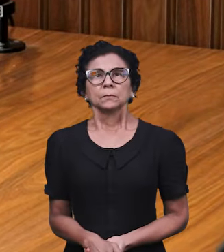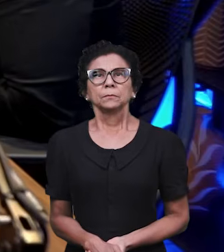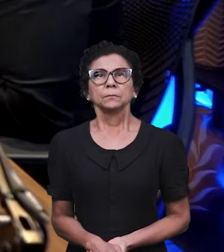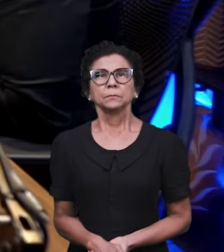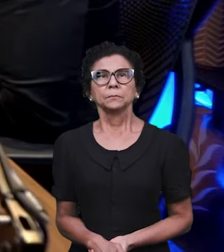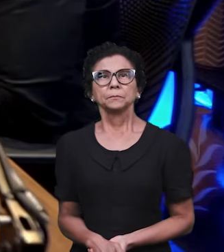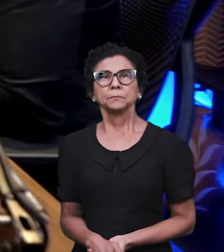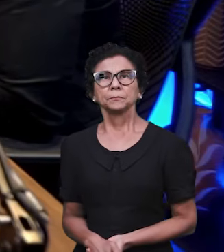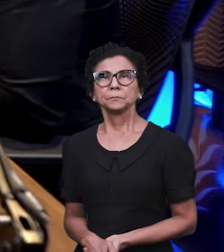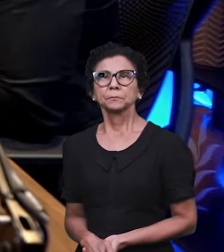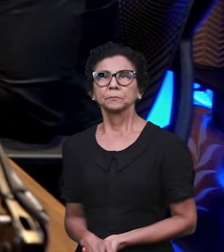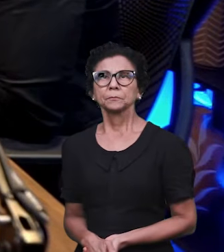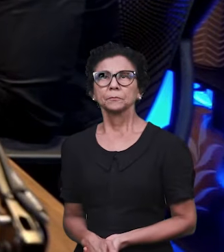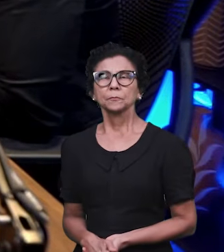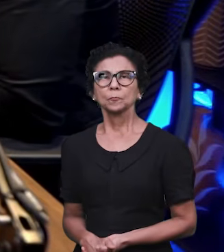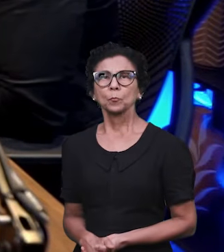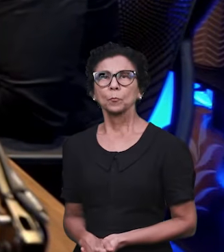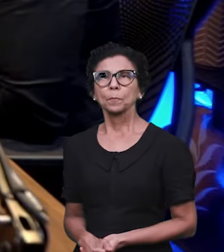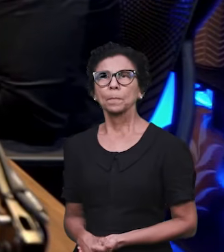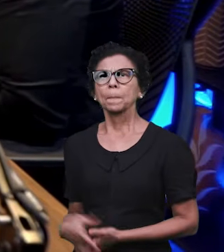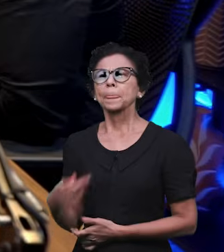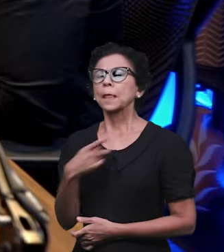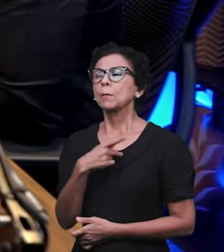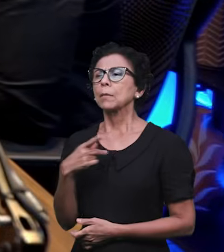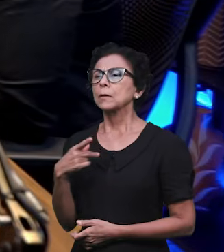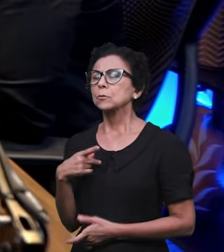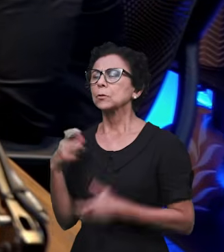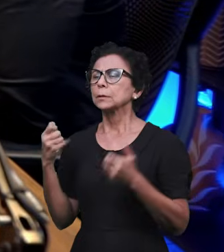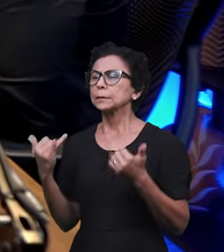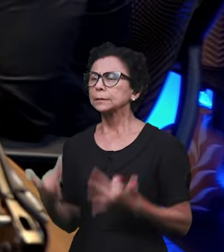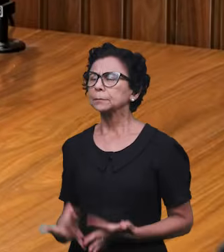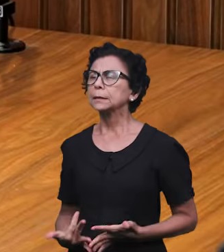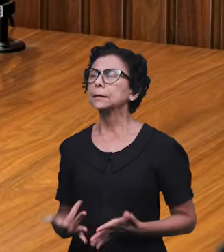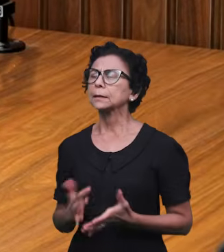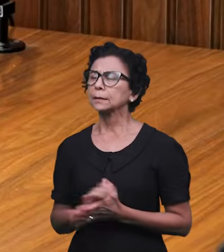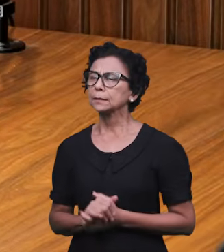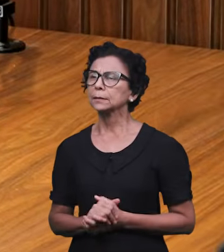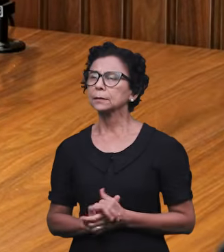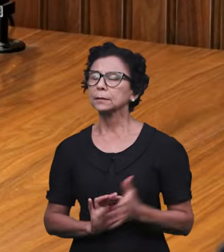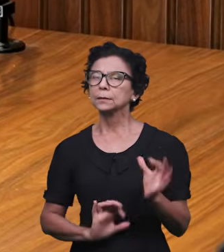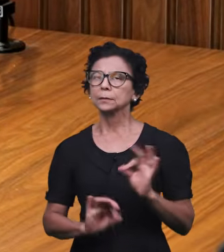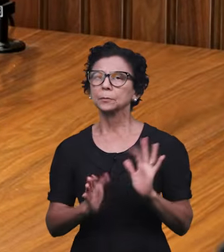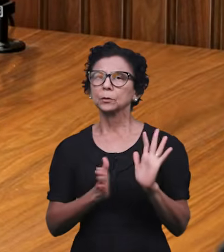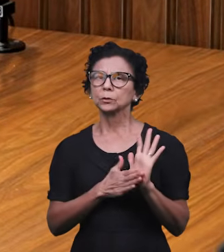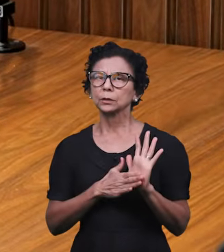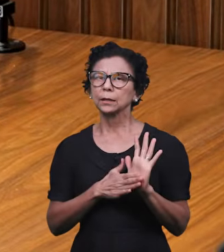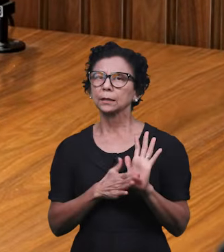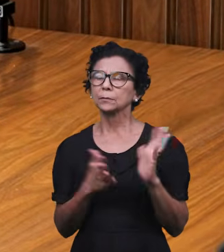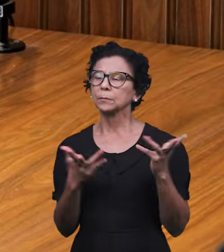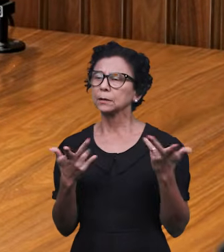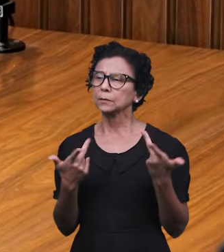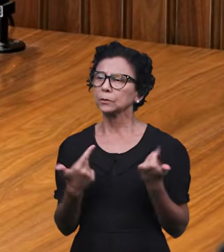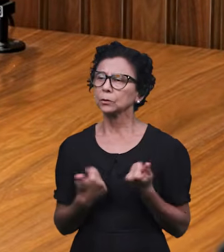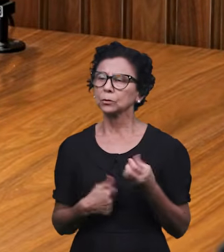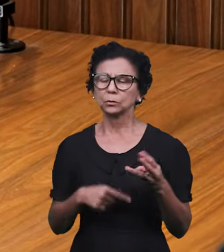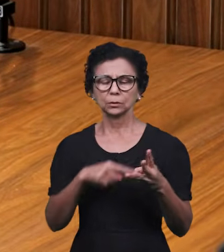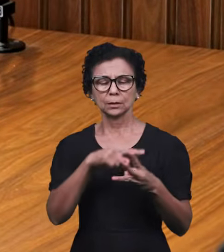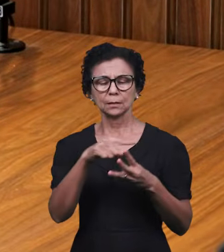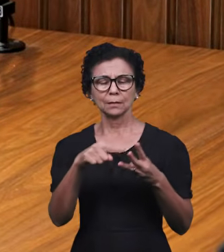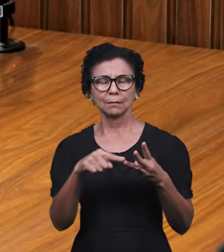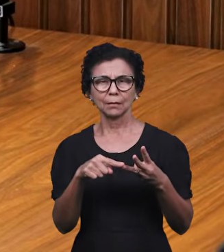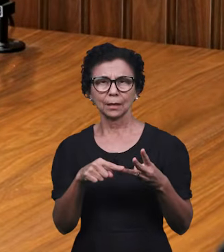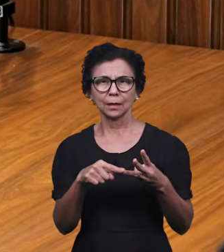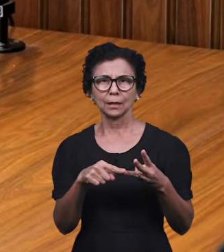para explicar um pouco mais a execução desse projeto maravilhoso, né, dentro desses 3 aspectos: o nascimento,